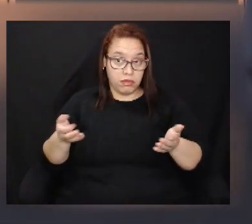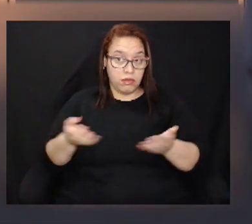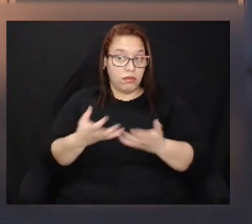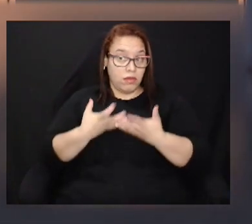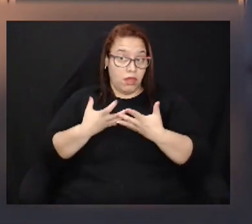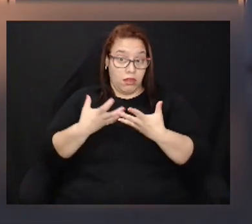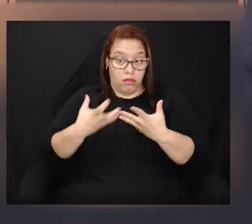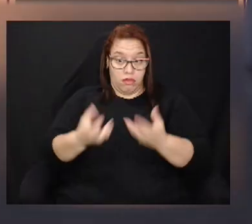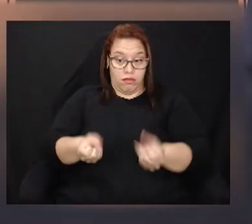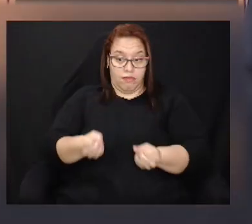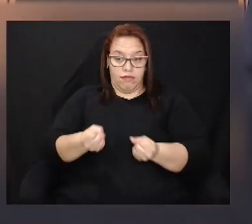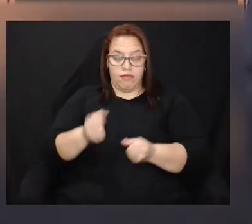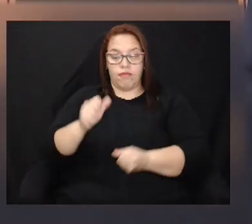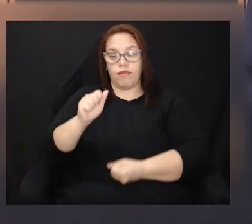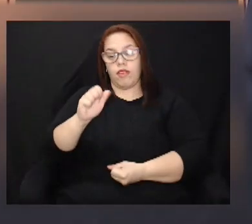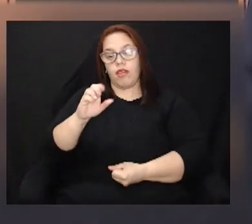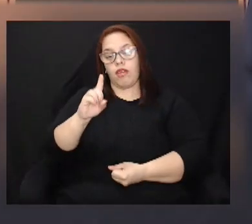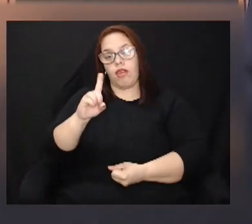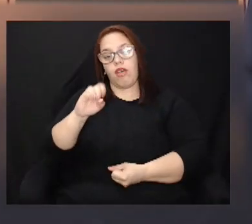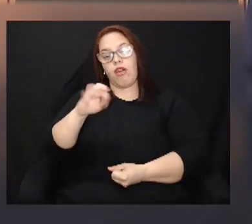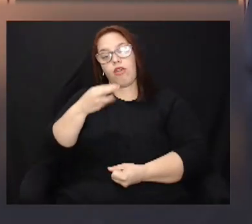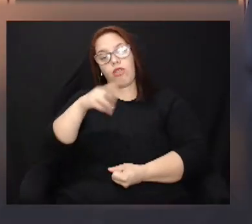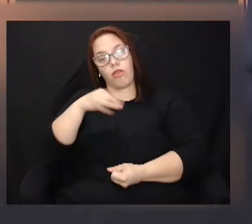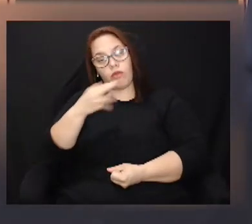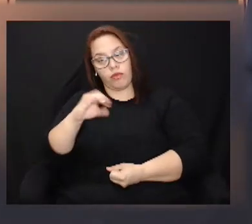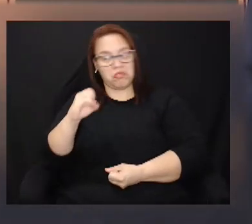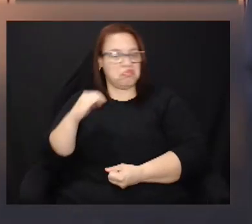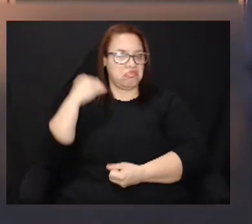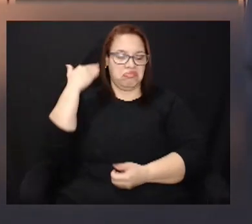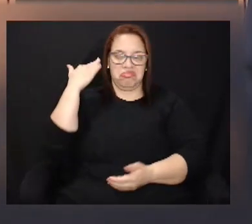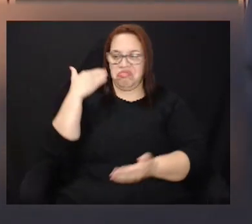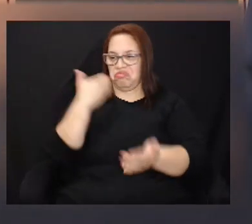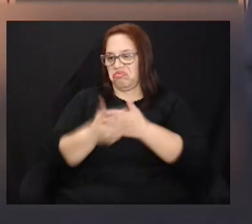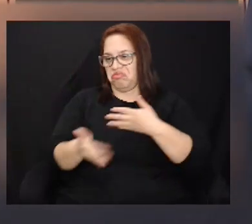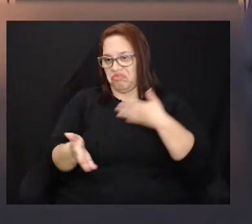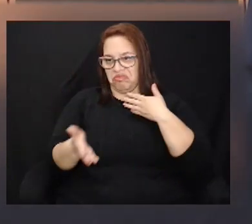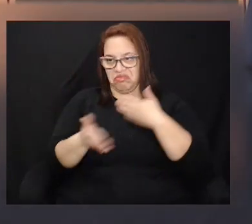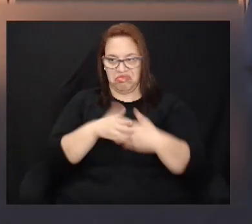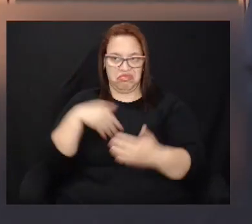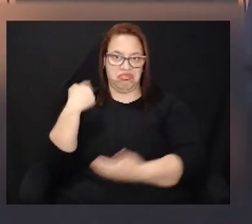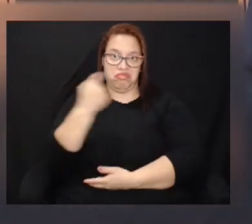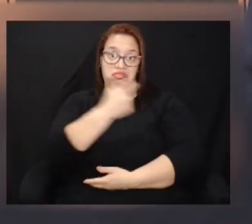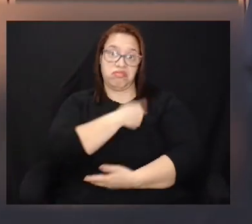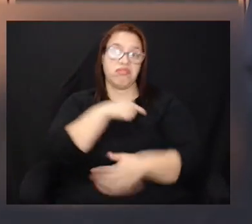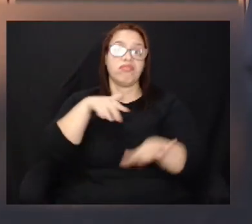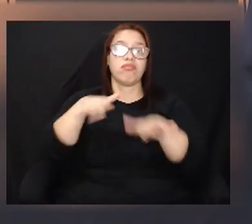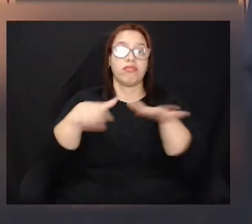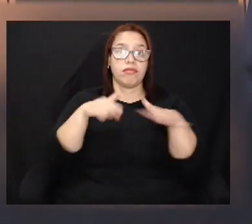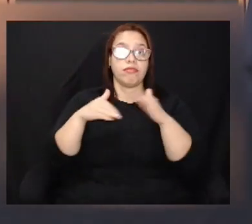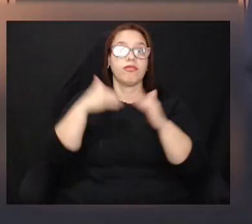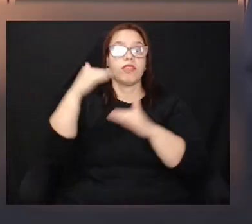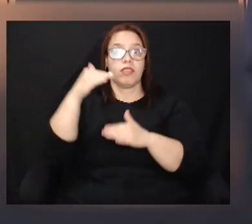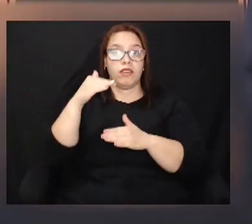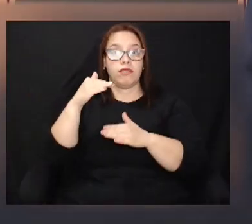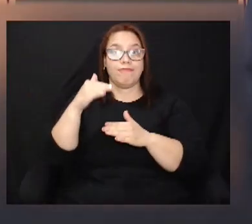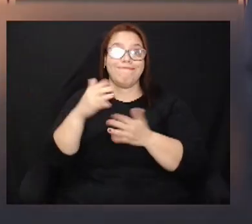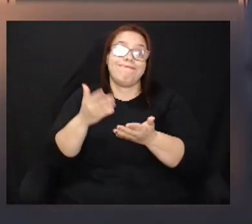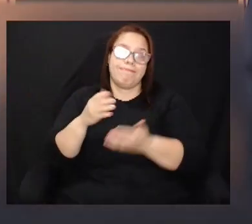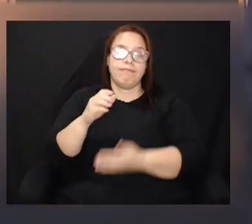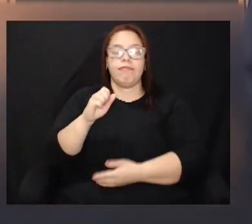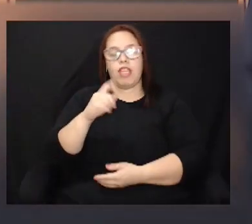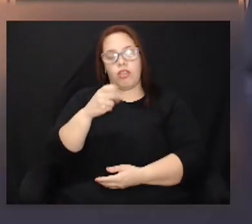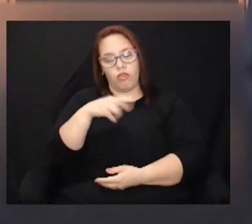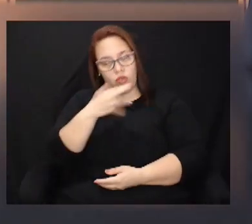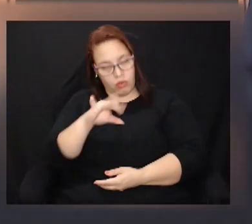uma adultização, seja ela qual for. Todos nós, acho que em algum momento, em algum grau, fomos submetidos à adultização. Quando